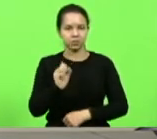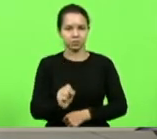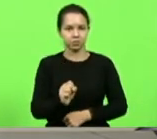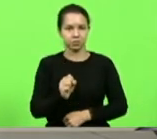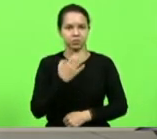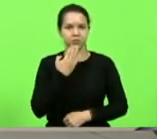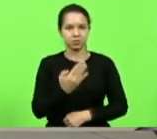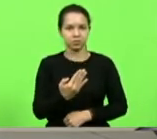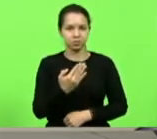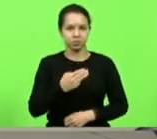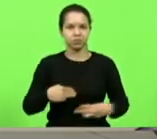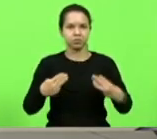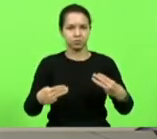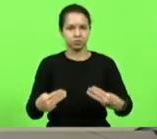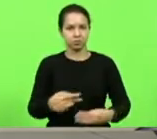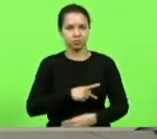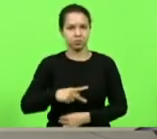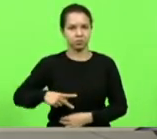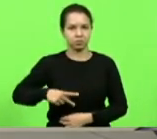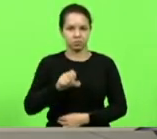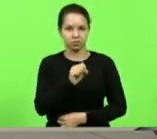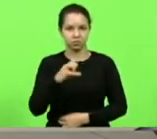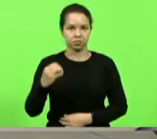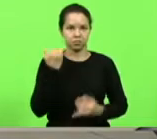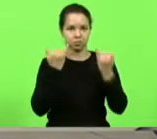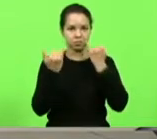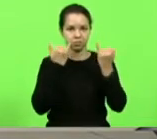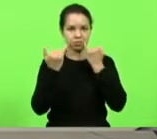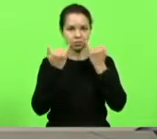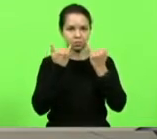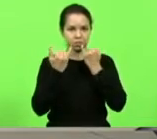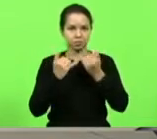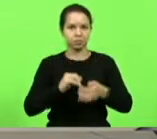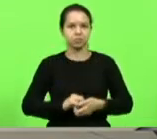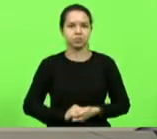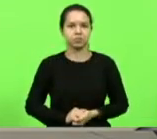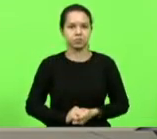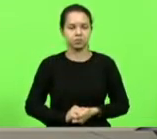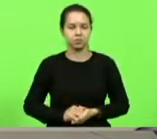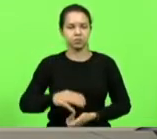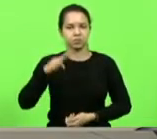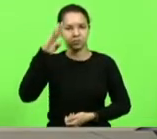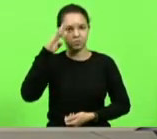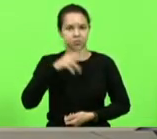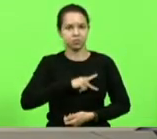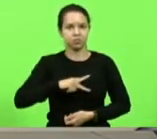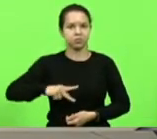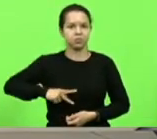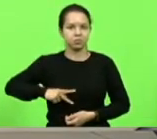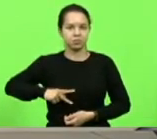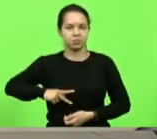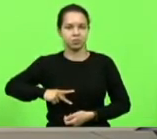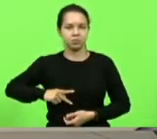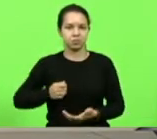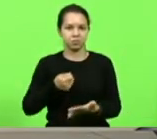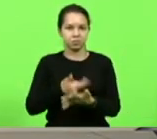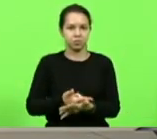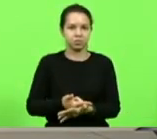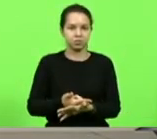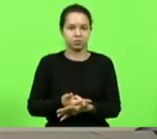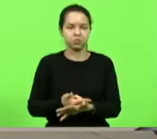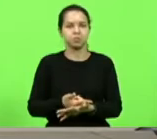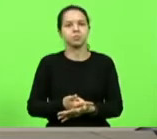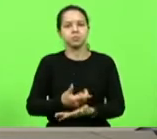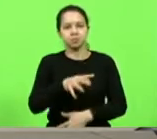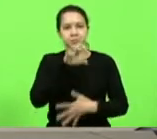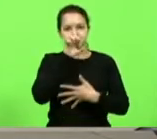solicitando ao Ministério Público de Santa Catarina informações acerca da investigação dos agentes públicos envolvidos na compra emergencial dos respiradores fantasmas, em